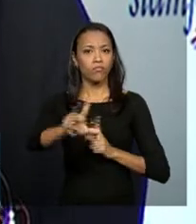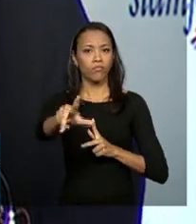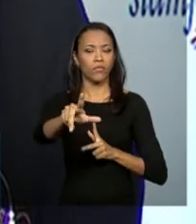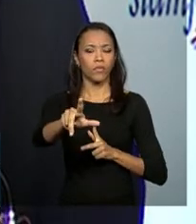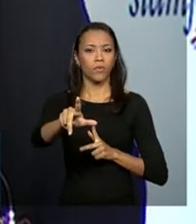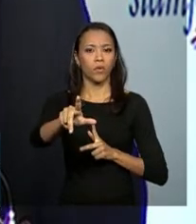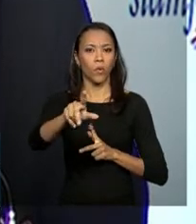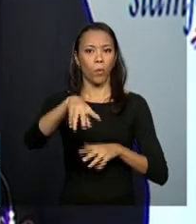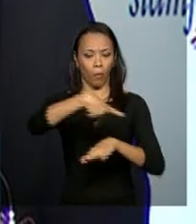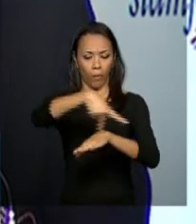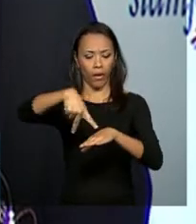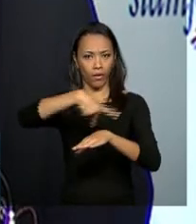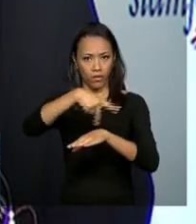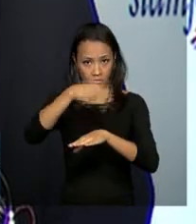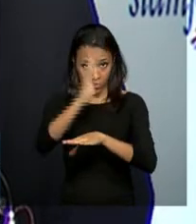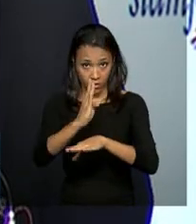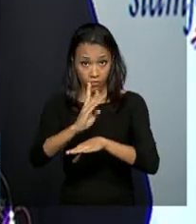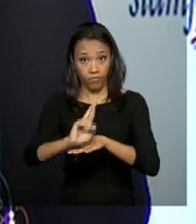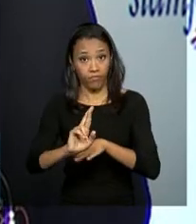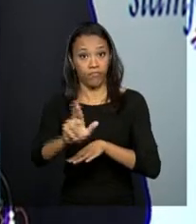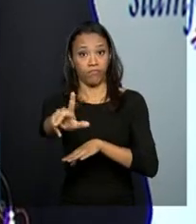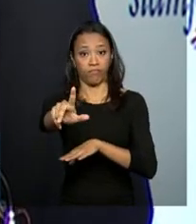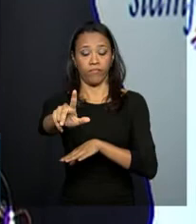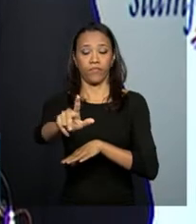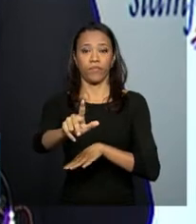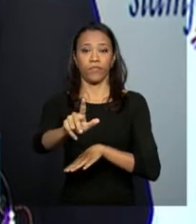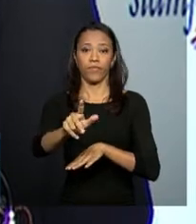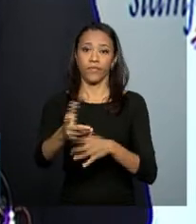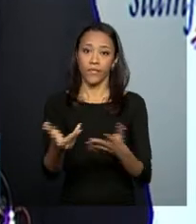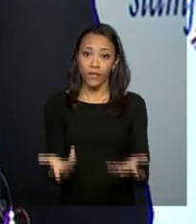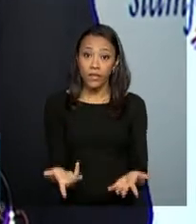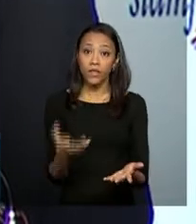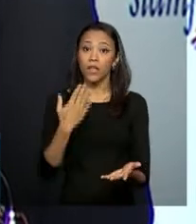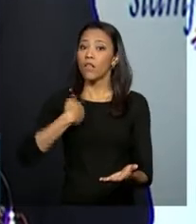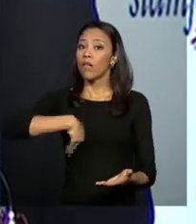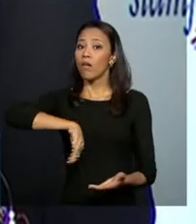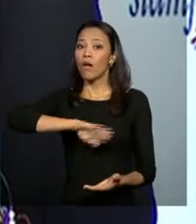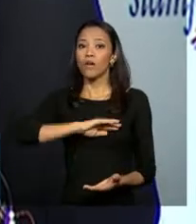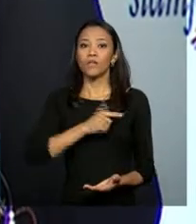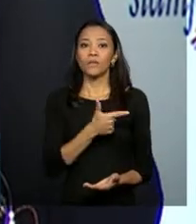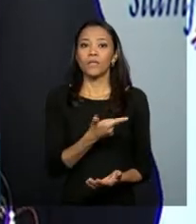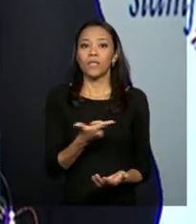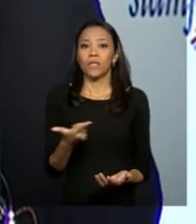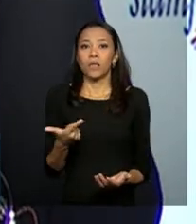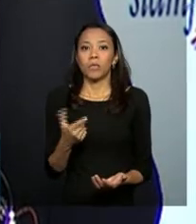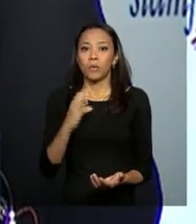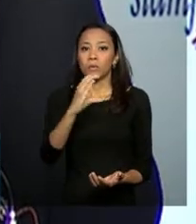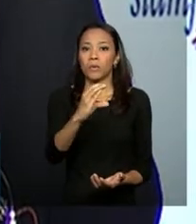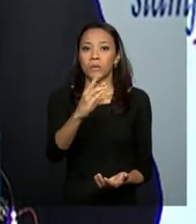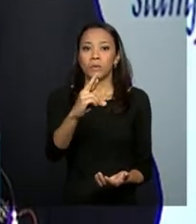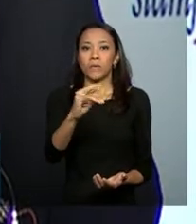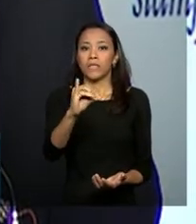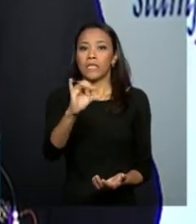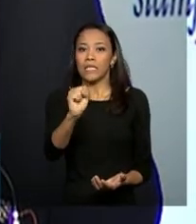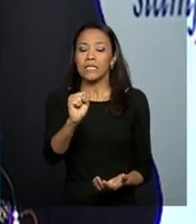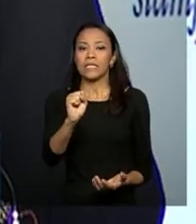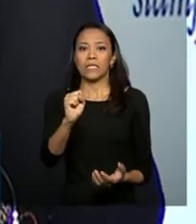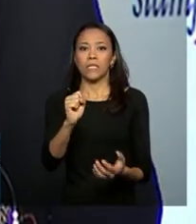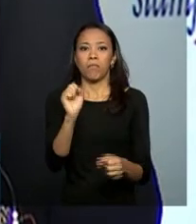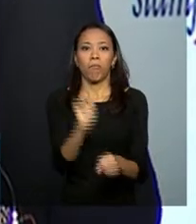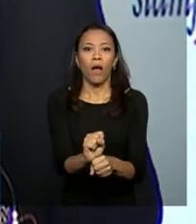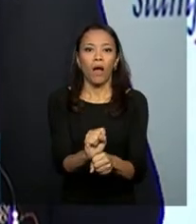muito diferente. E aí, nós não temos mais crise que paralisam o país e quebram o